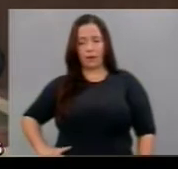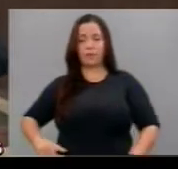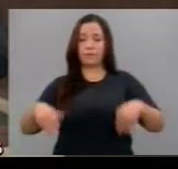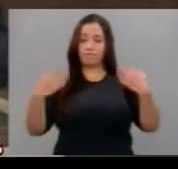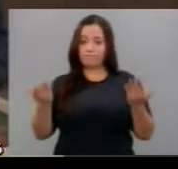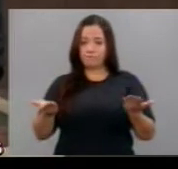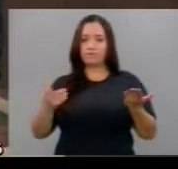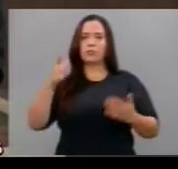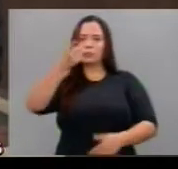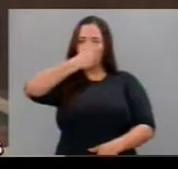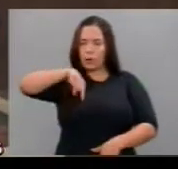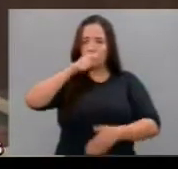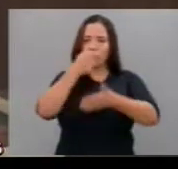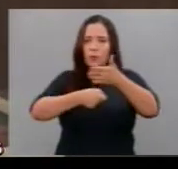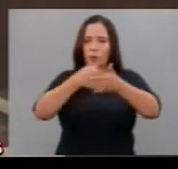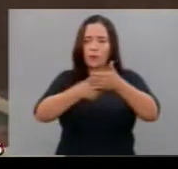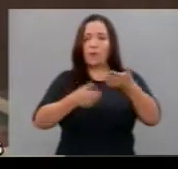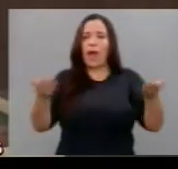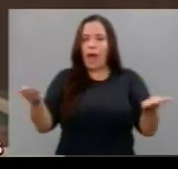plantando uma semente.